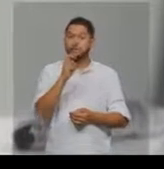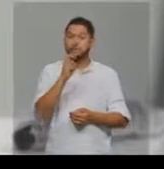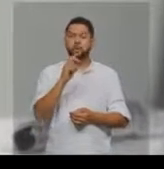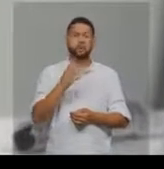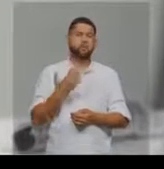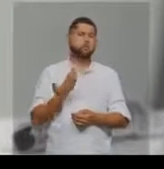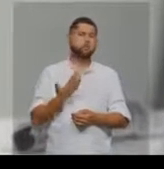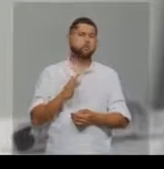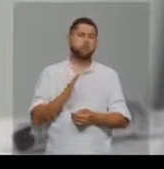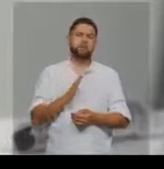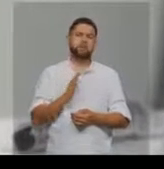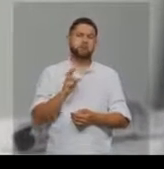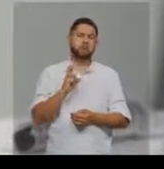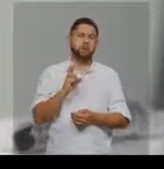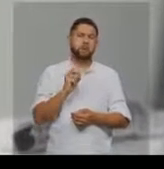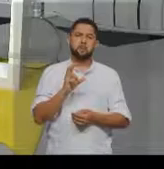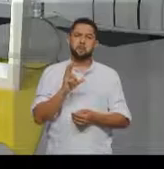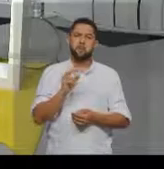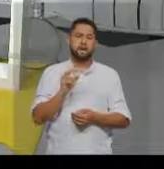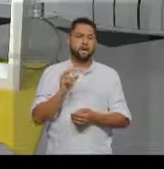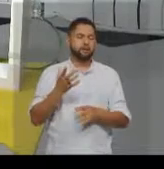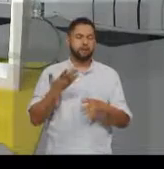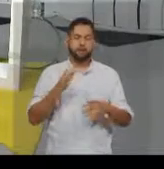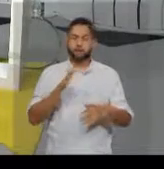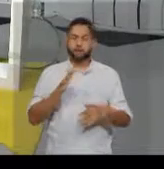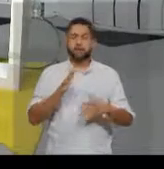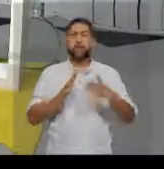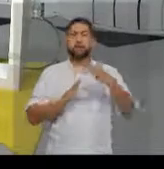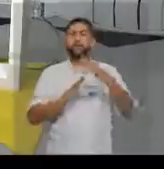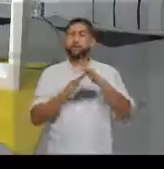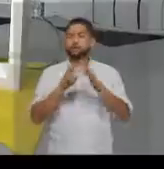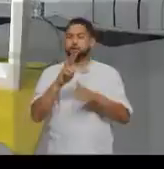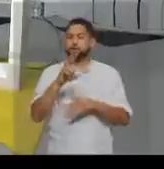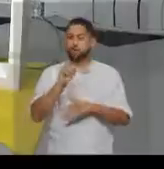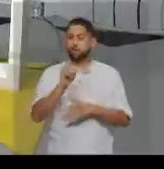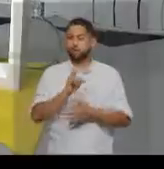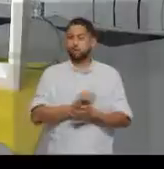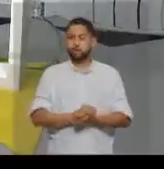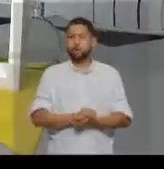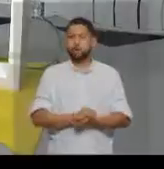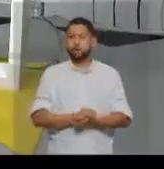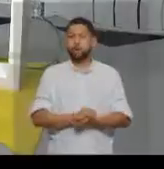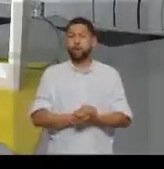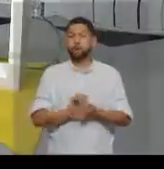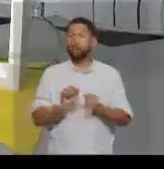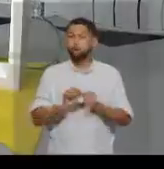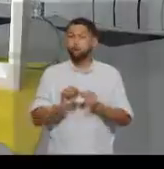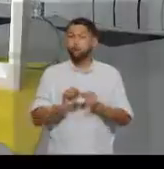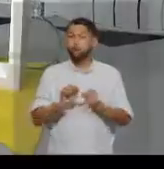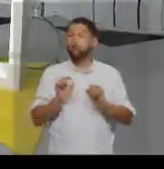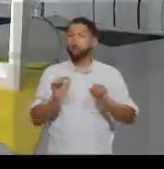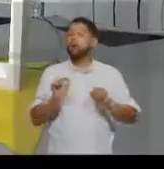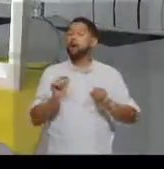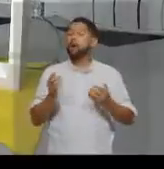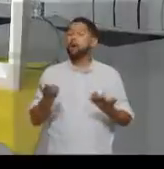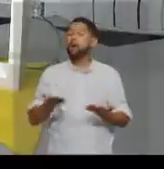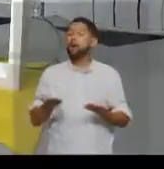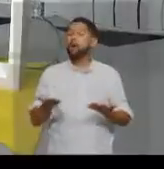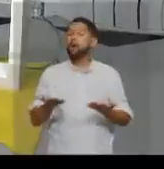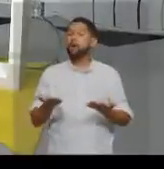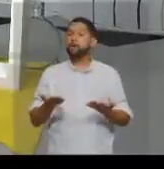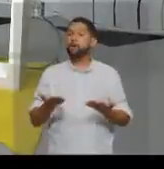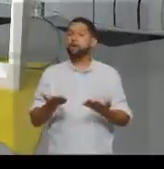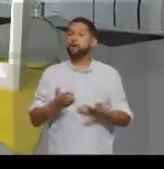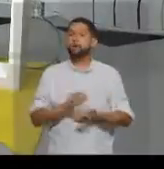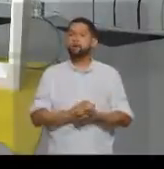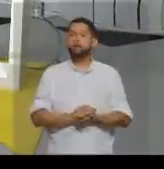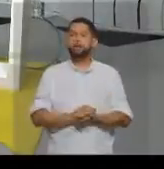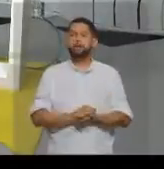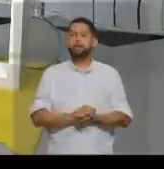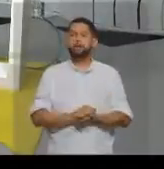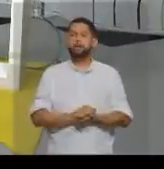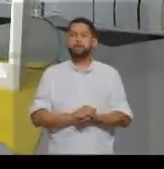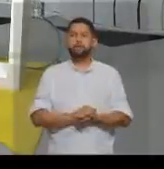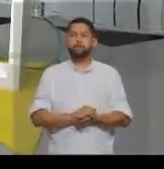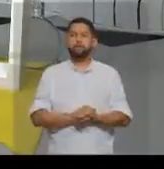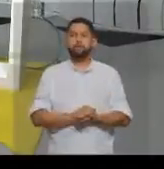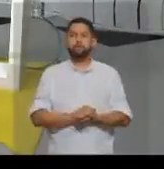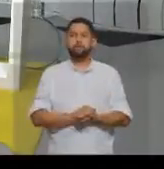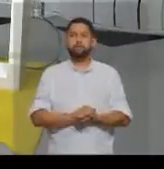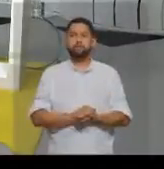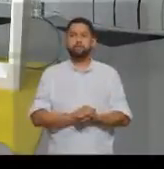aqui mais ou menos a uns 50 graus. Então, o que vai acontecer? O que nós vamos precisar fazer agora? Nós vamos medir